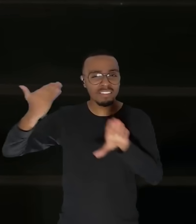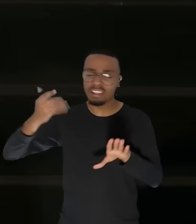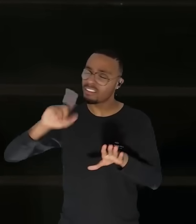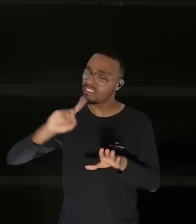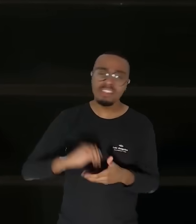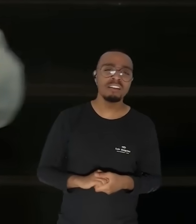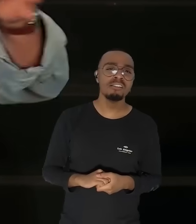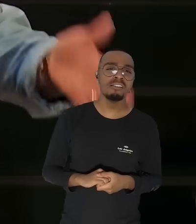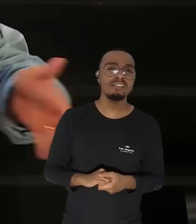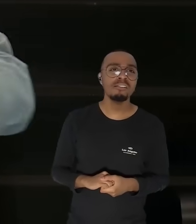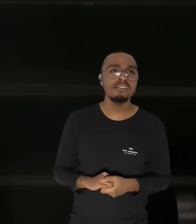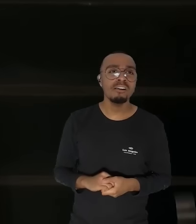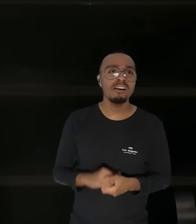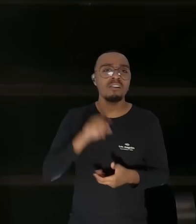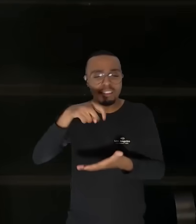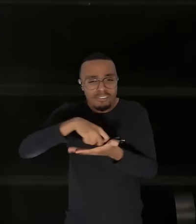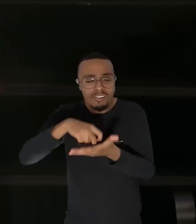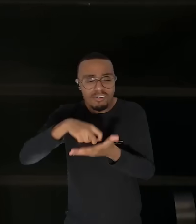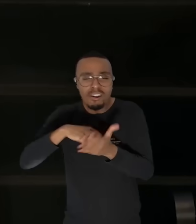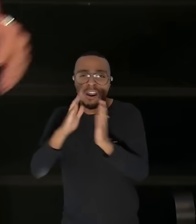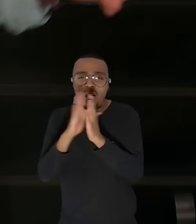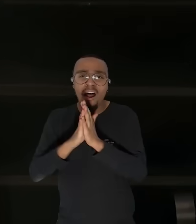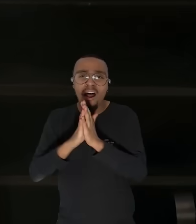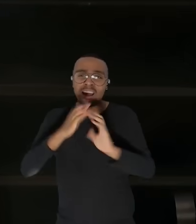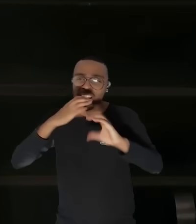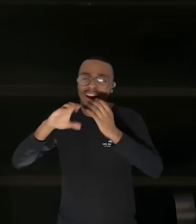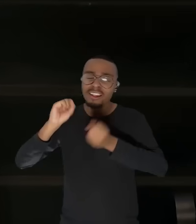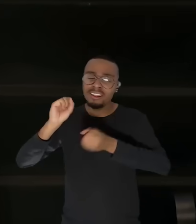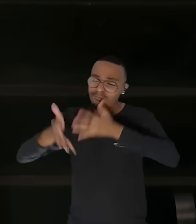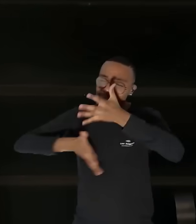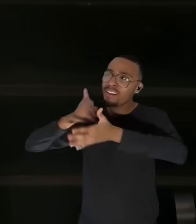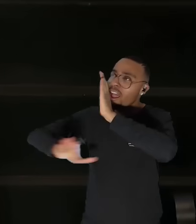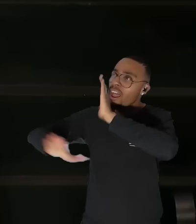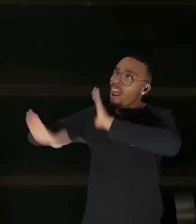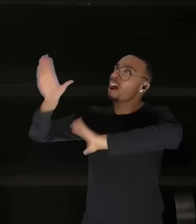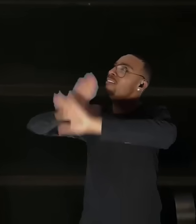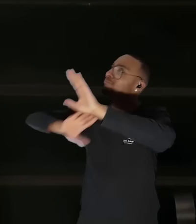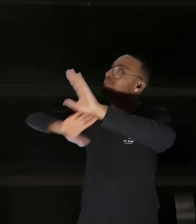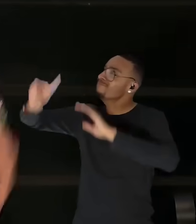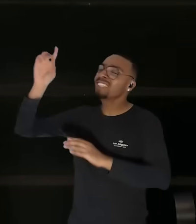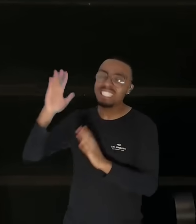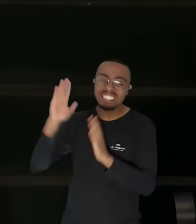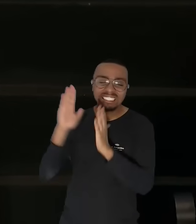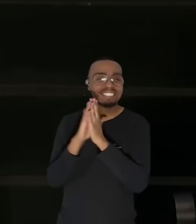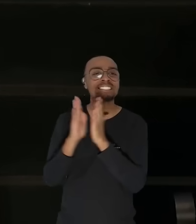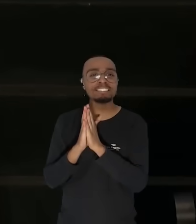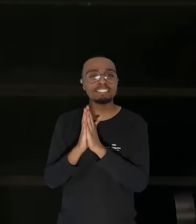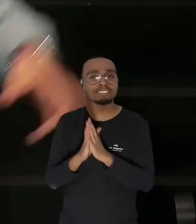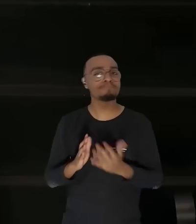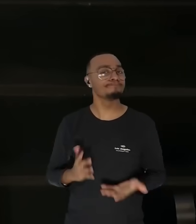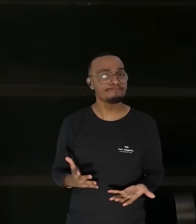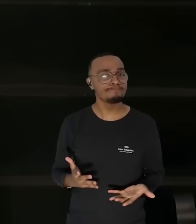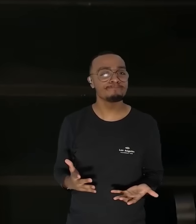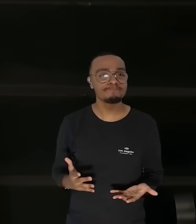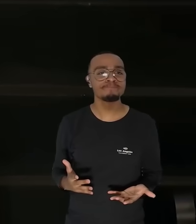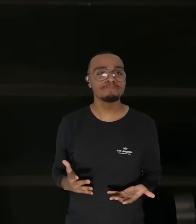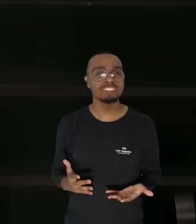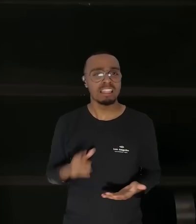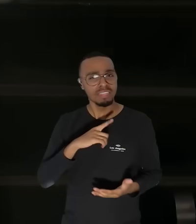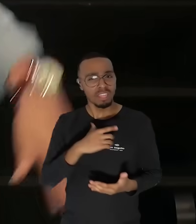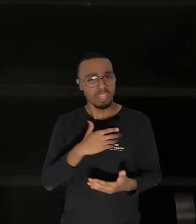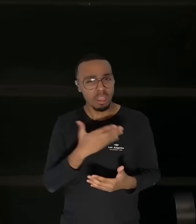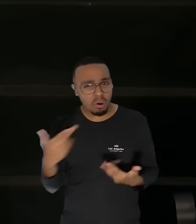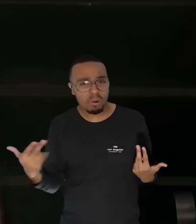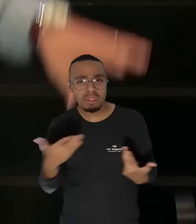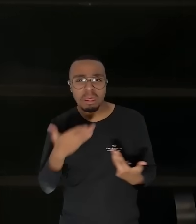não vai enlouquecer. Dobra o joelho e ora, canta e ora. Não tem coisa melhor, irmão. Não tem coisa melhor do que levantar a mão e cantar. Não tem coisa melhor do que levantar a